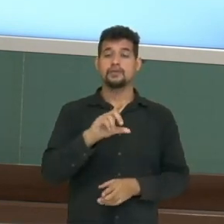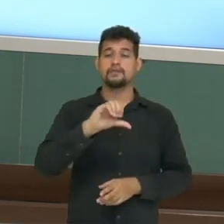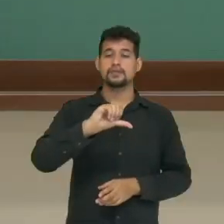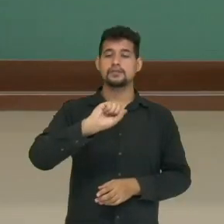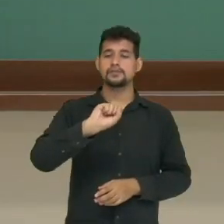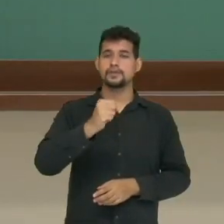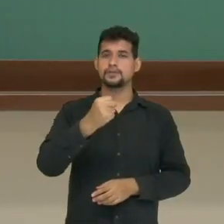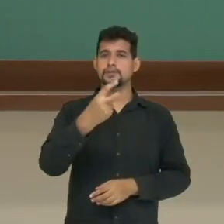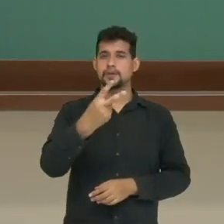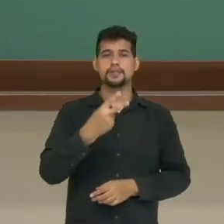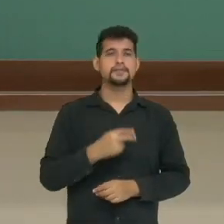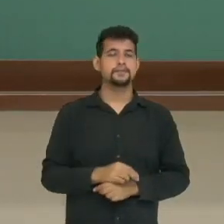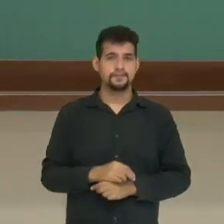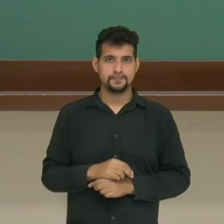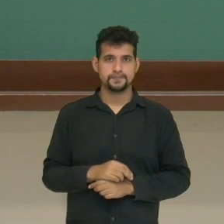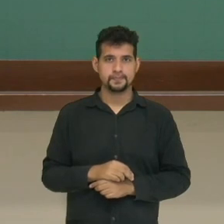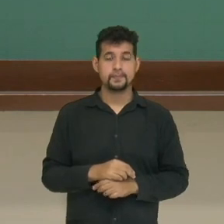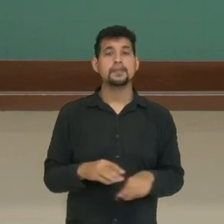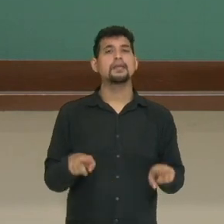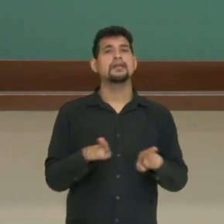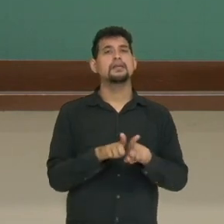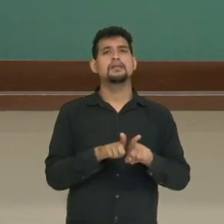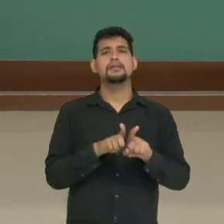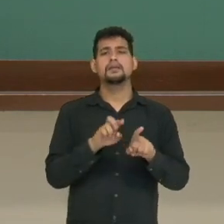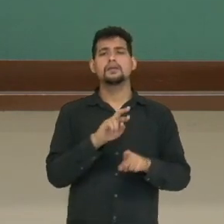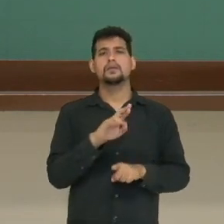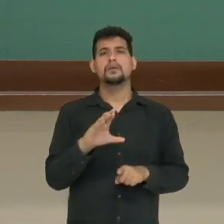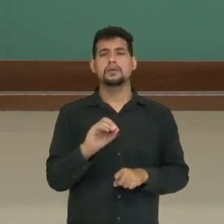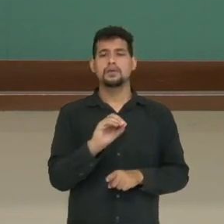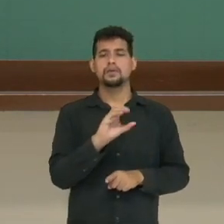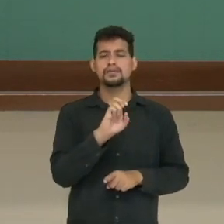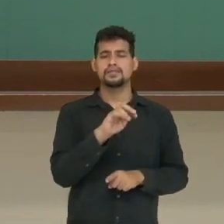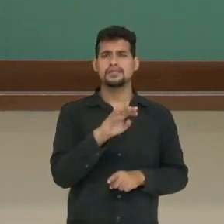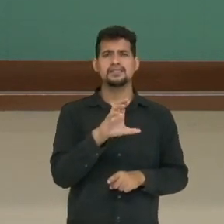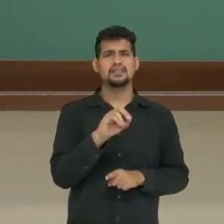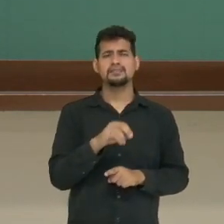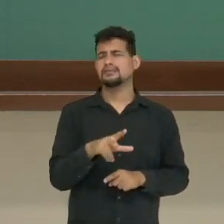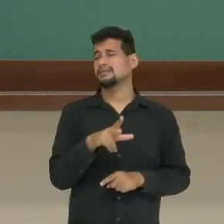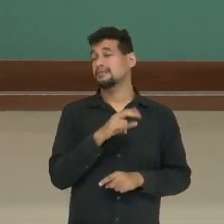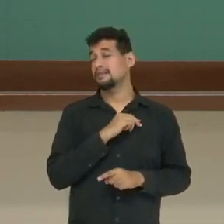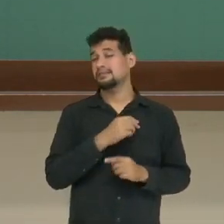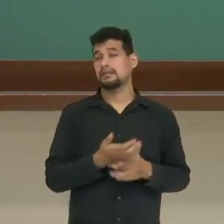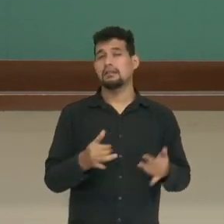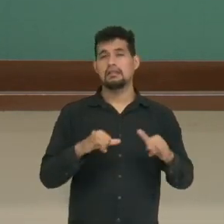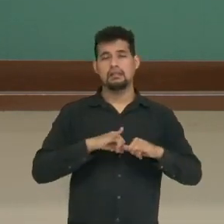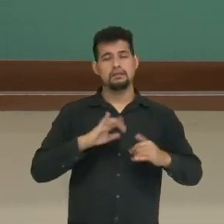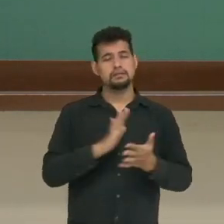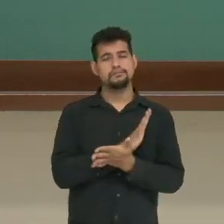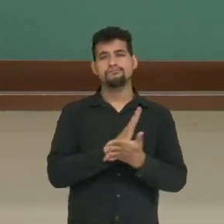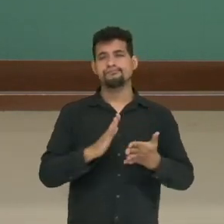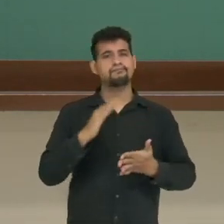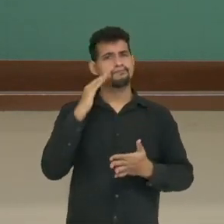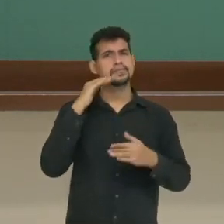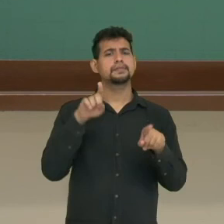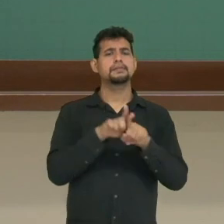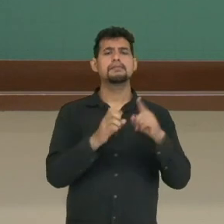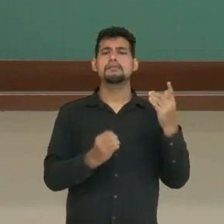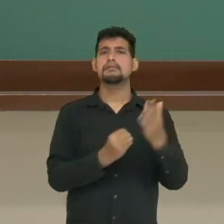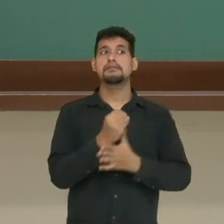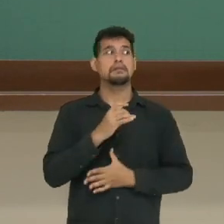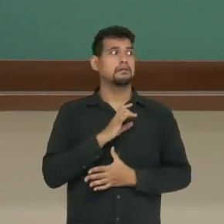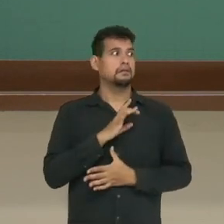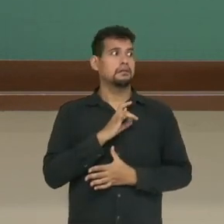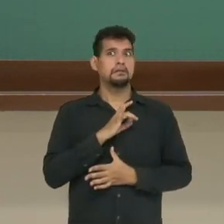1982. O atentado ao Rio Centro foi uma tentativa frustrada de alguns militares da linha dura criar pânico